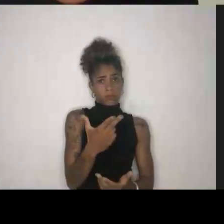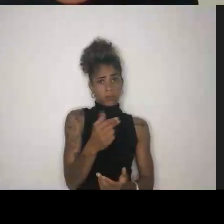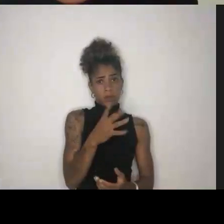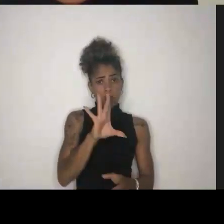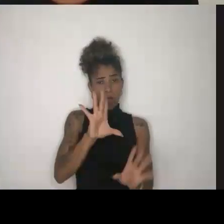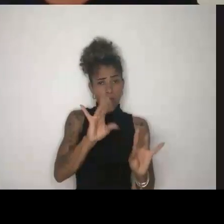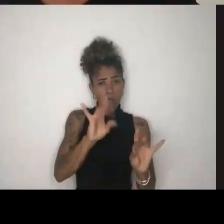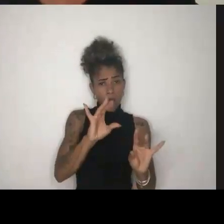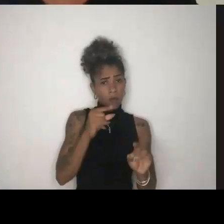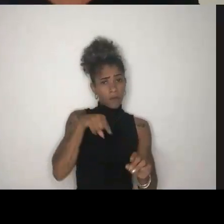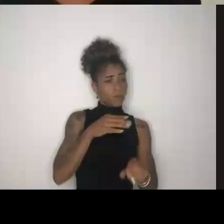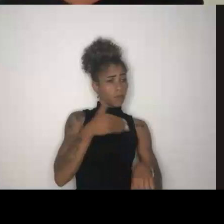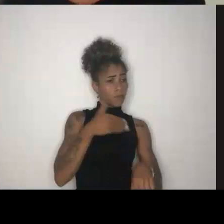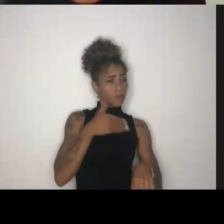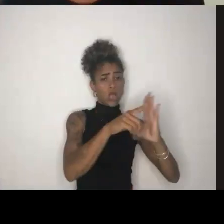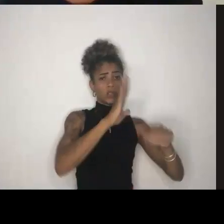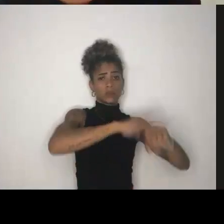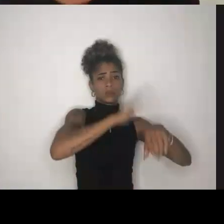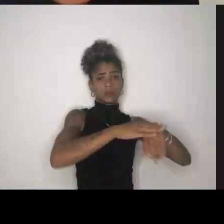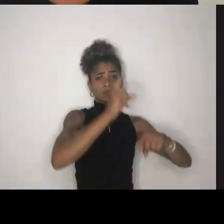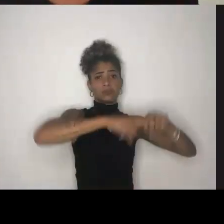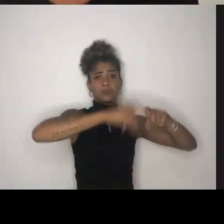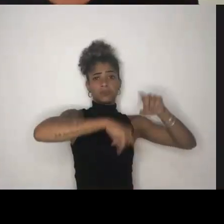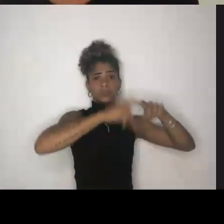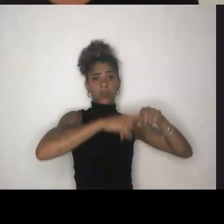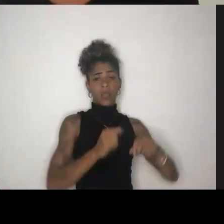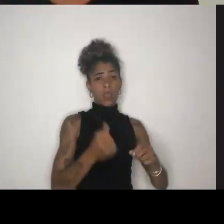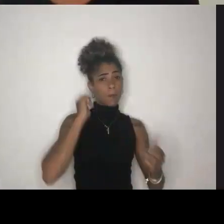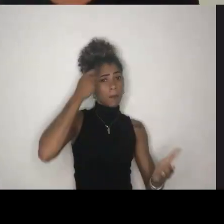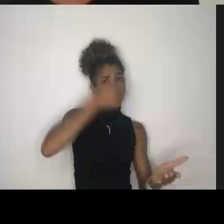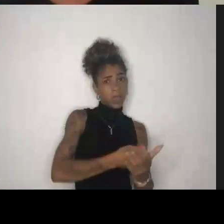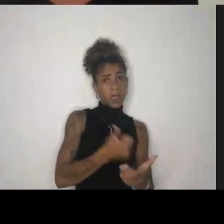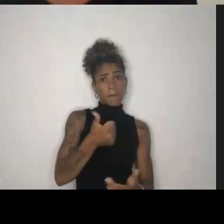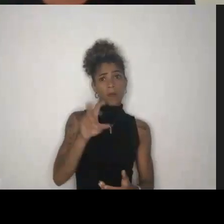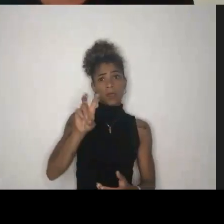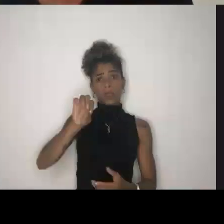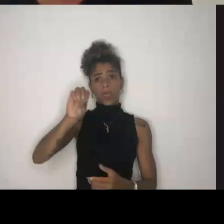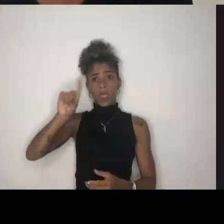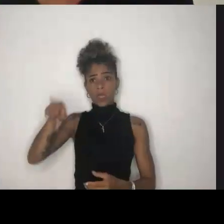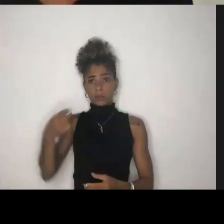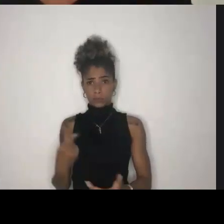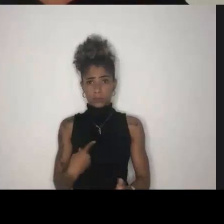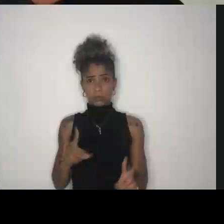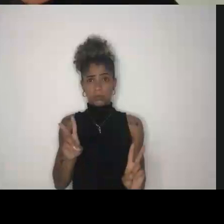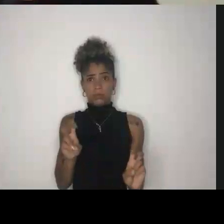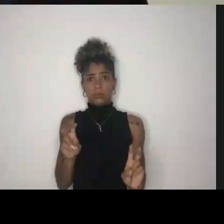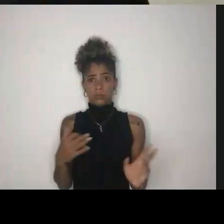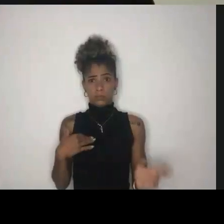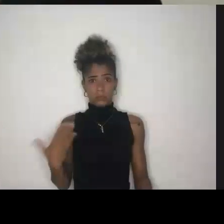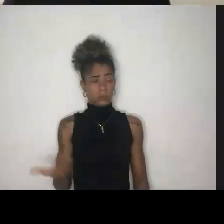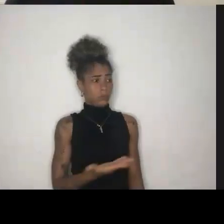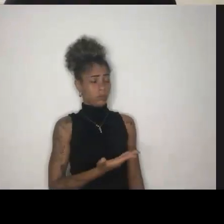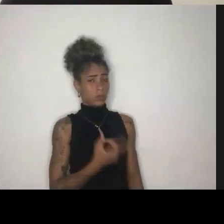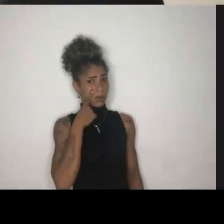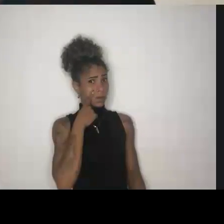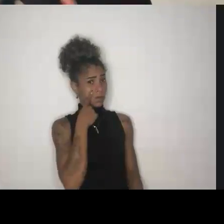numa papelaria gastei 1.500 de material e sair de lá com sistemático então eu quero mostrar para